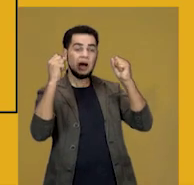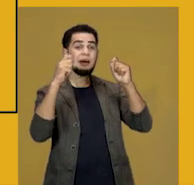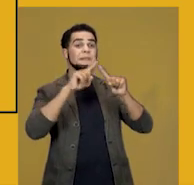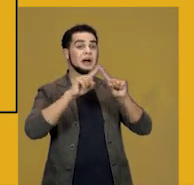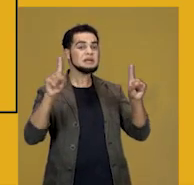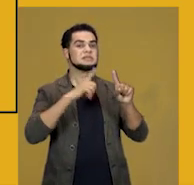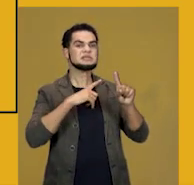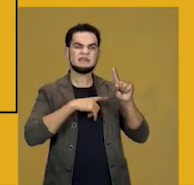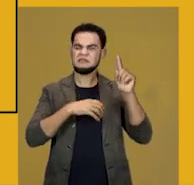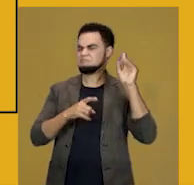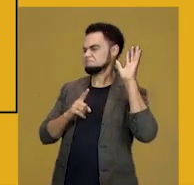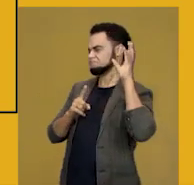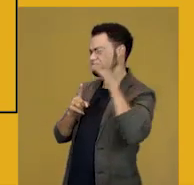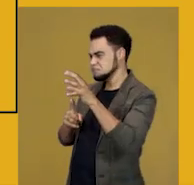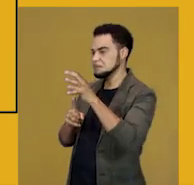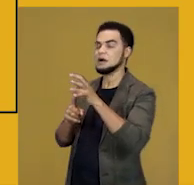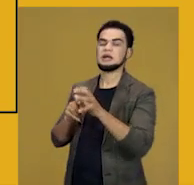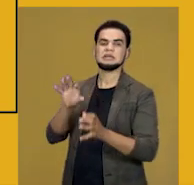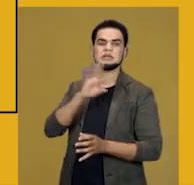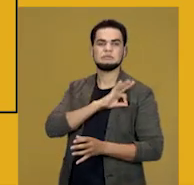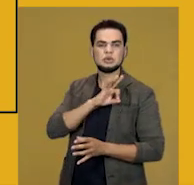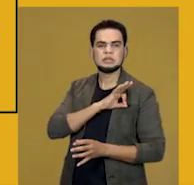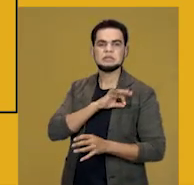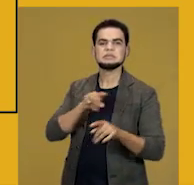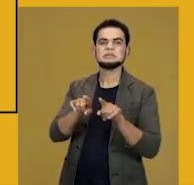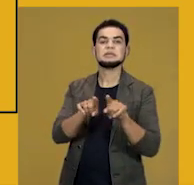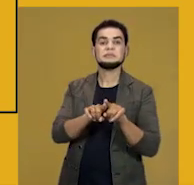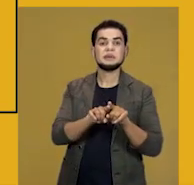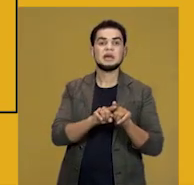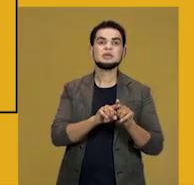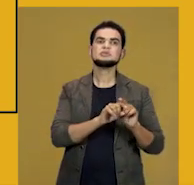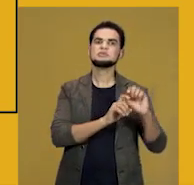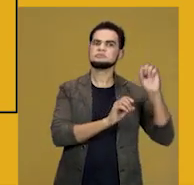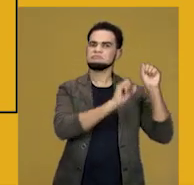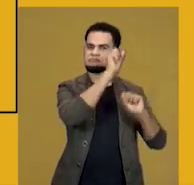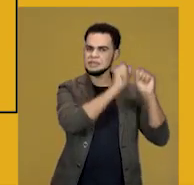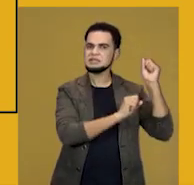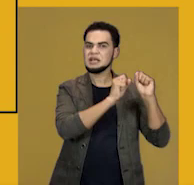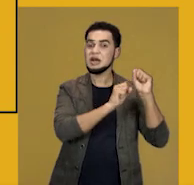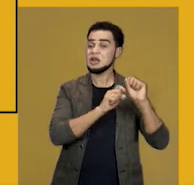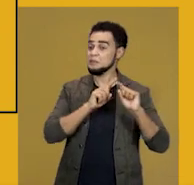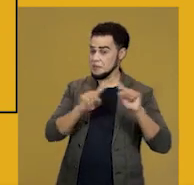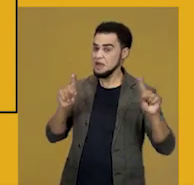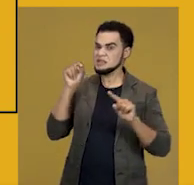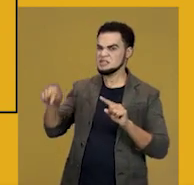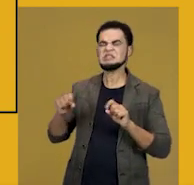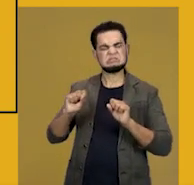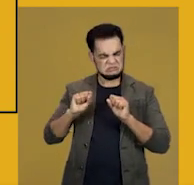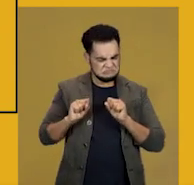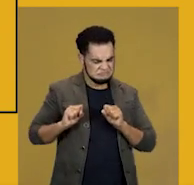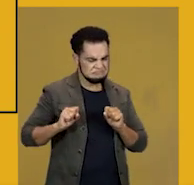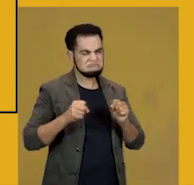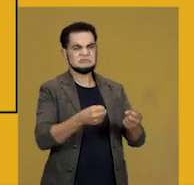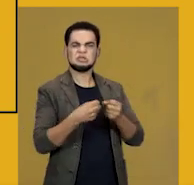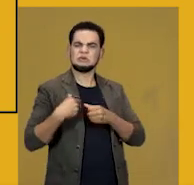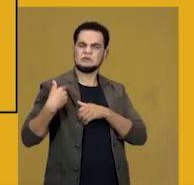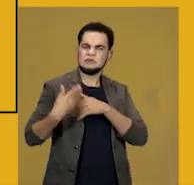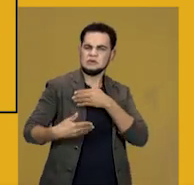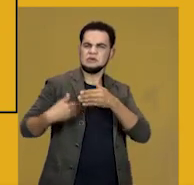polícia, claro, e dos grandes proprietários de terras, o que não impediu o fortalecimento dessas ao longo dos